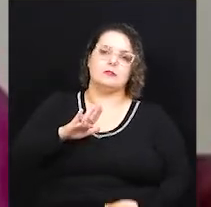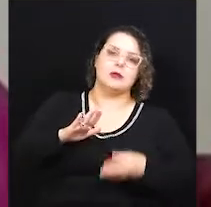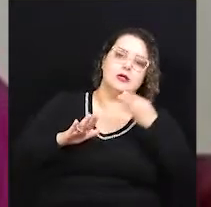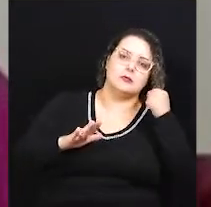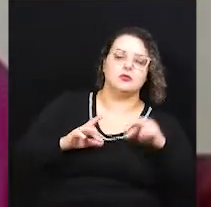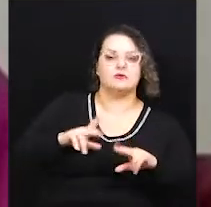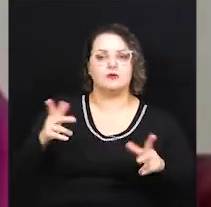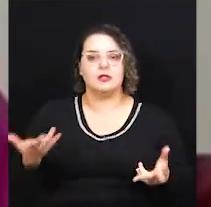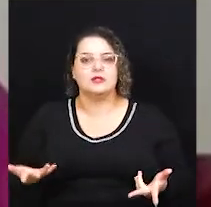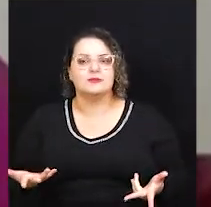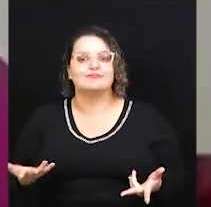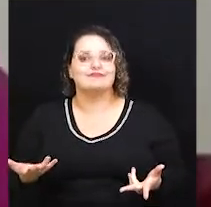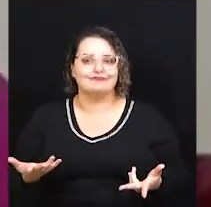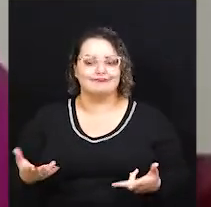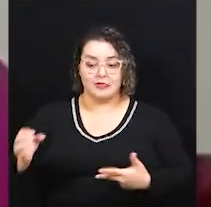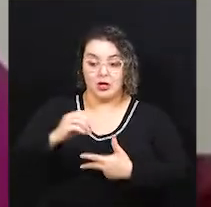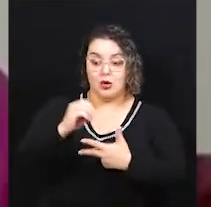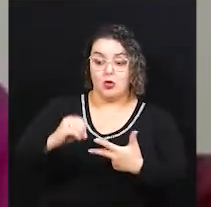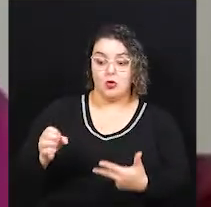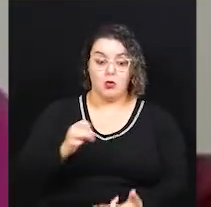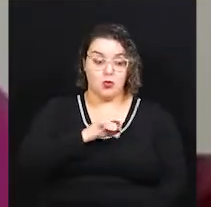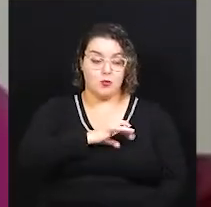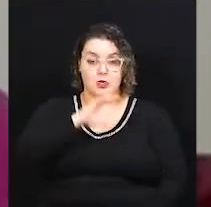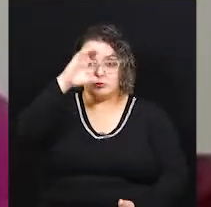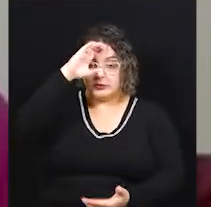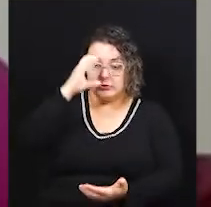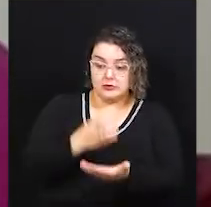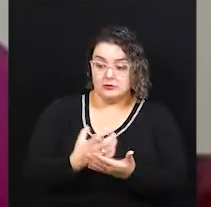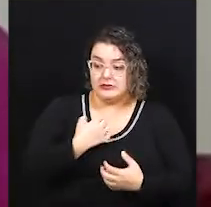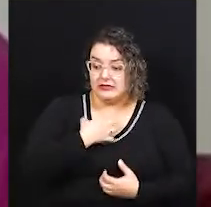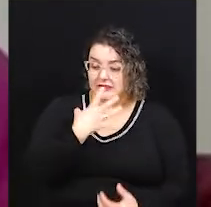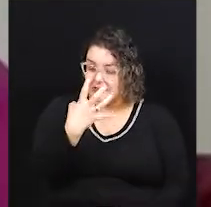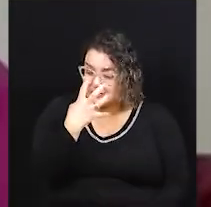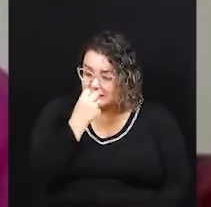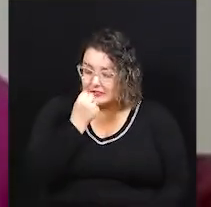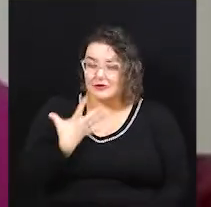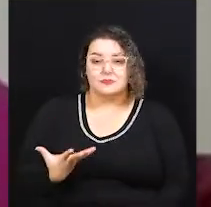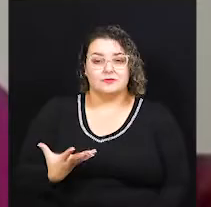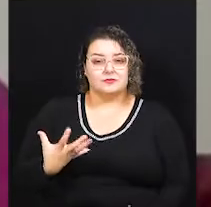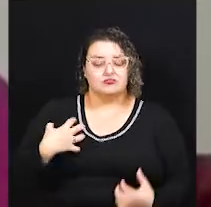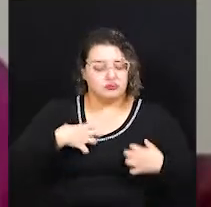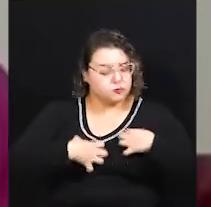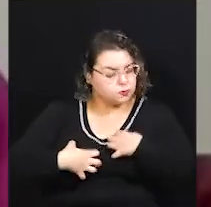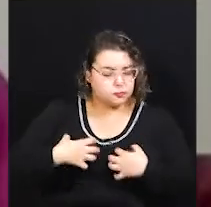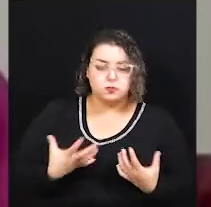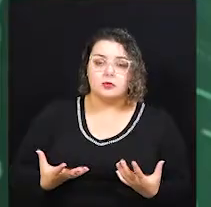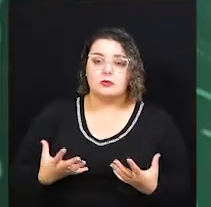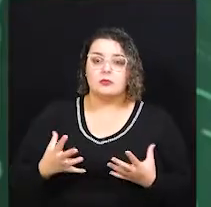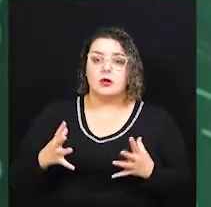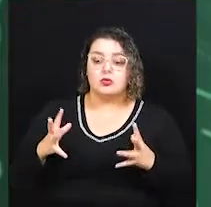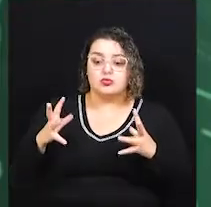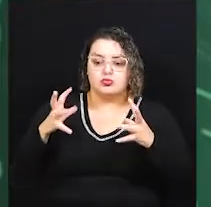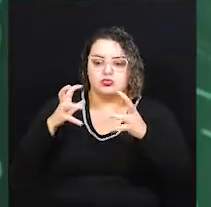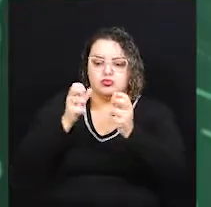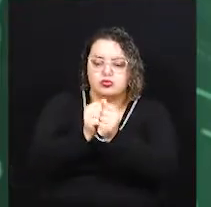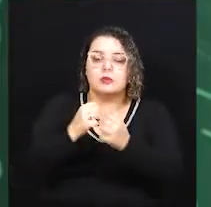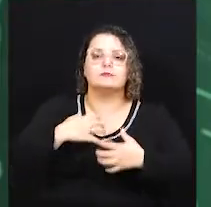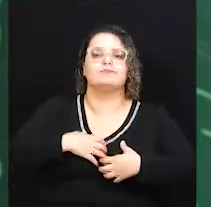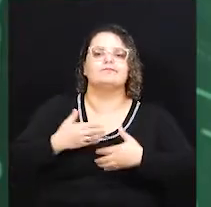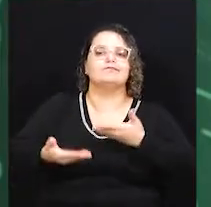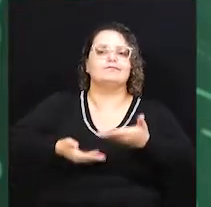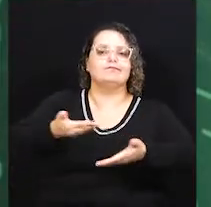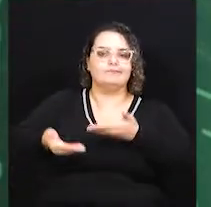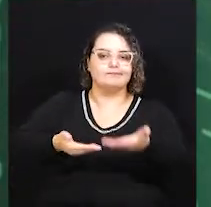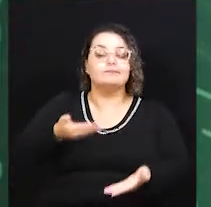vai predominar com o medo, ou uma confiança, ou uma angústia, enfim, mas na verdade é um conjunto de sentimentos. Ela vai lidar com